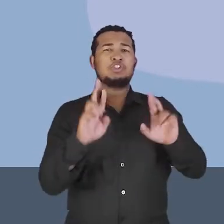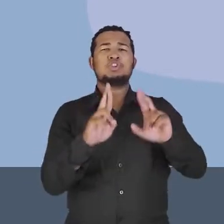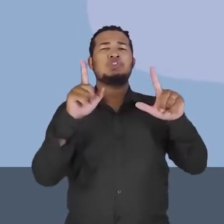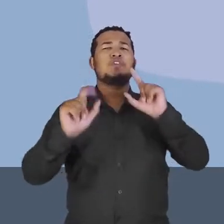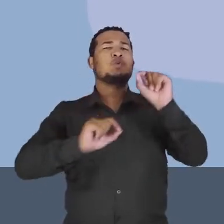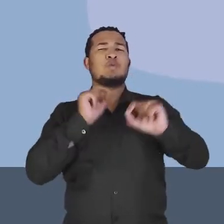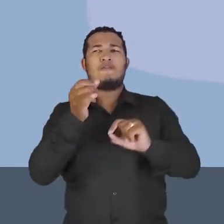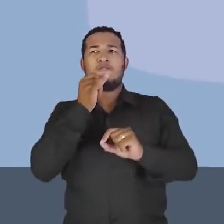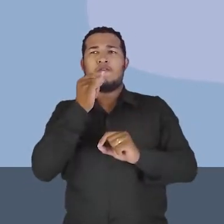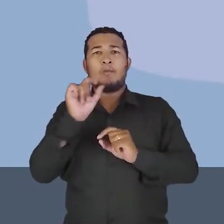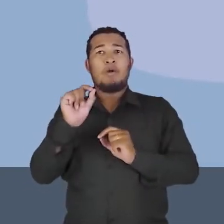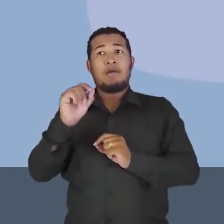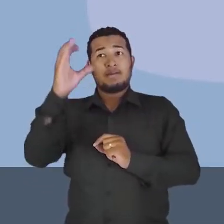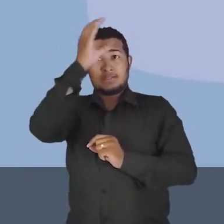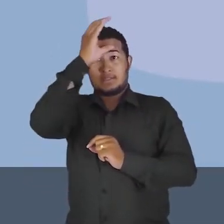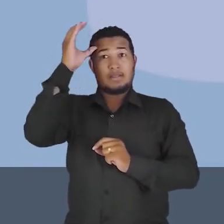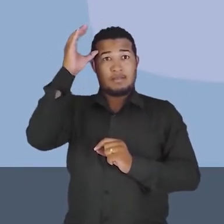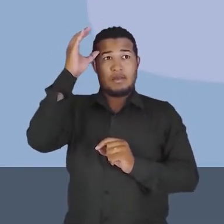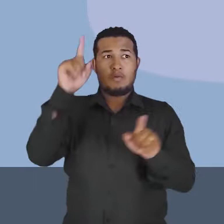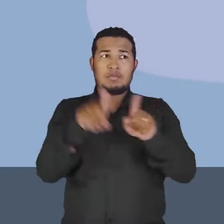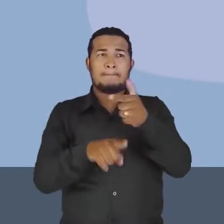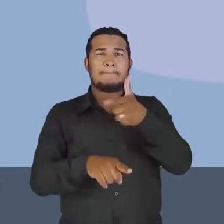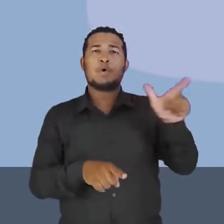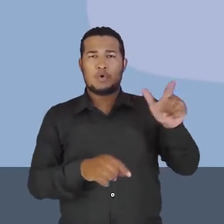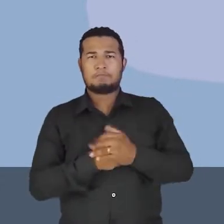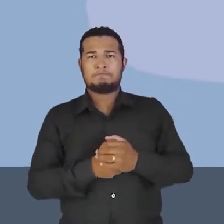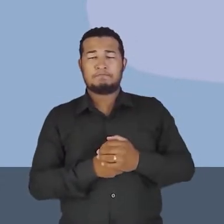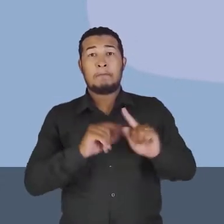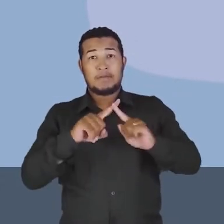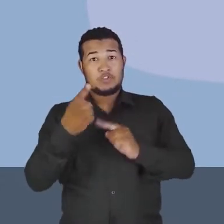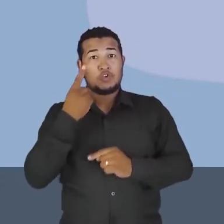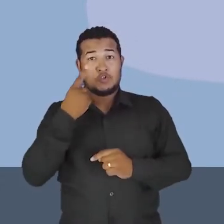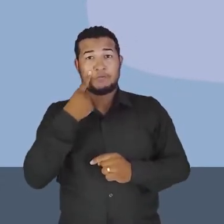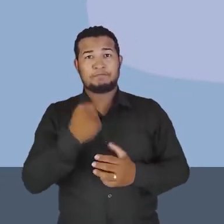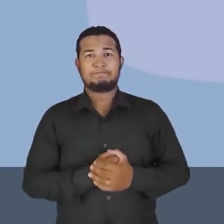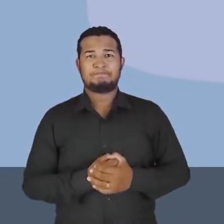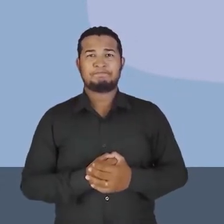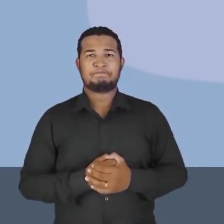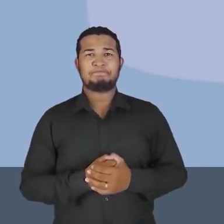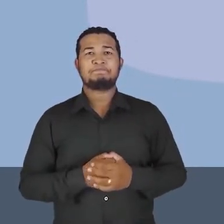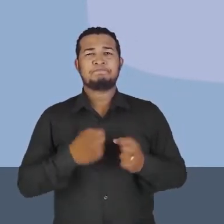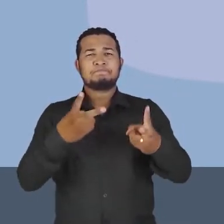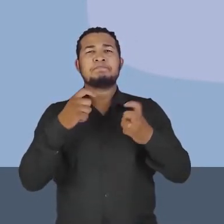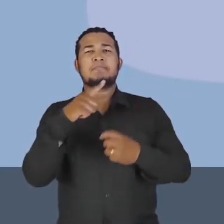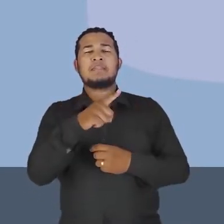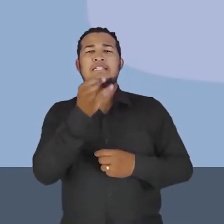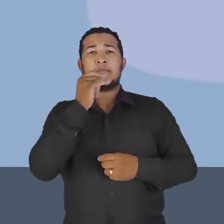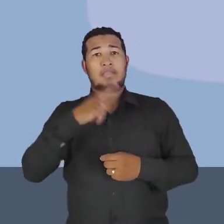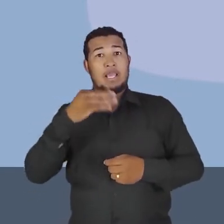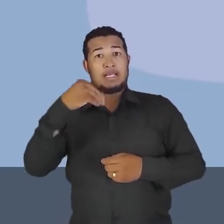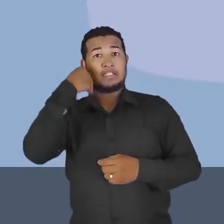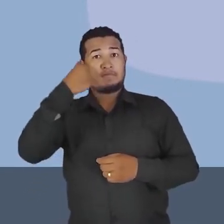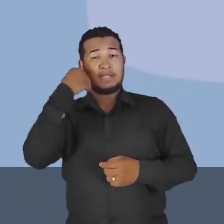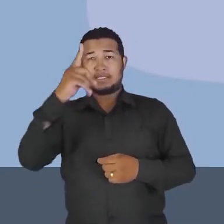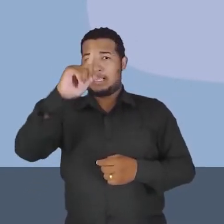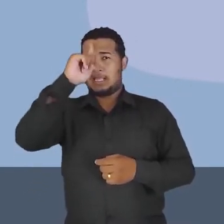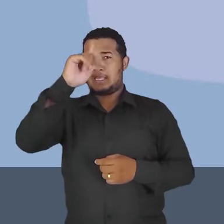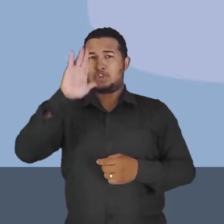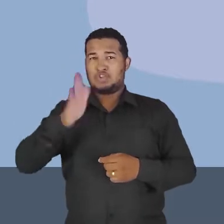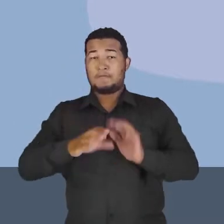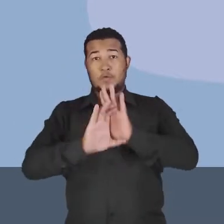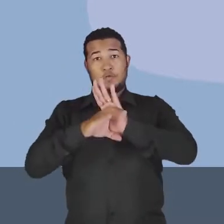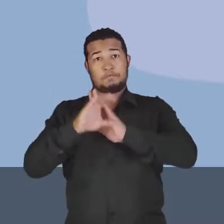entre cidadão e súdito, que eu já explico essa relação. Mas olha aqui no slide. Observe a experiência grega. Após a experiência grega, o conceito de